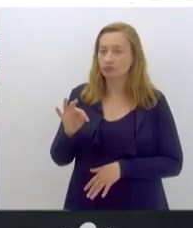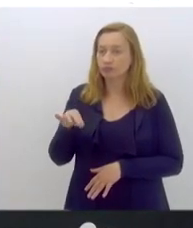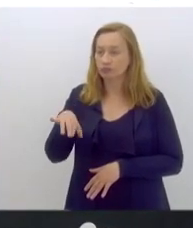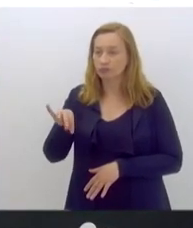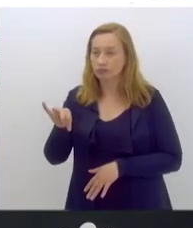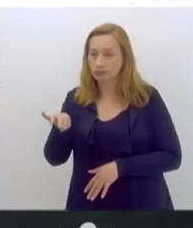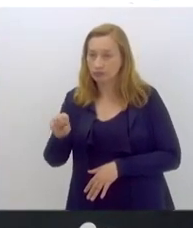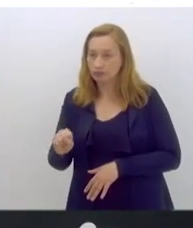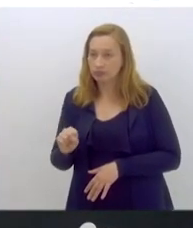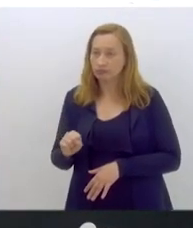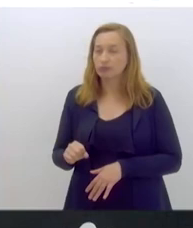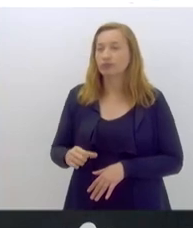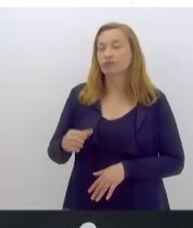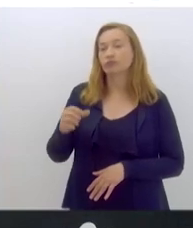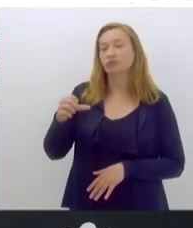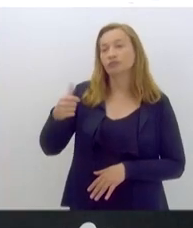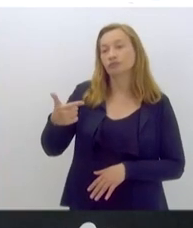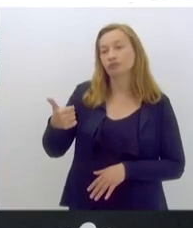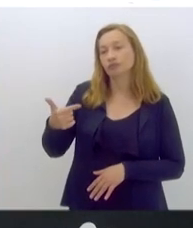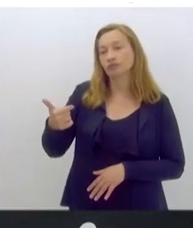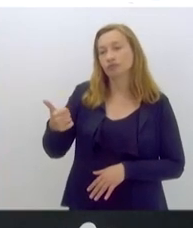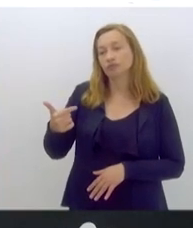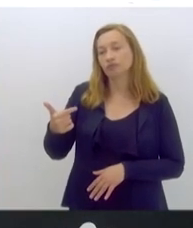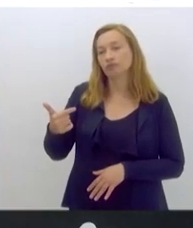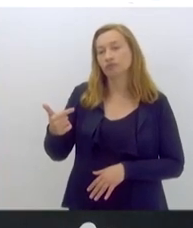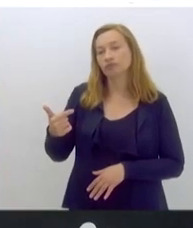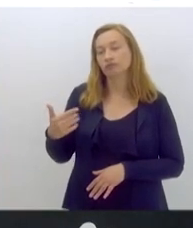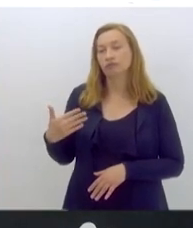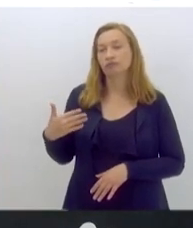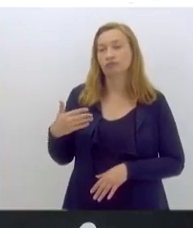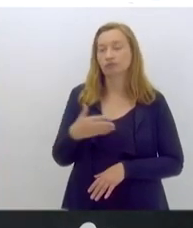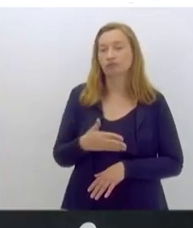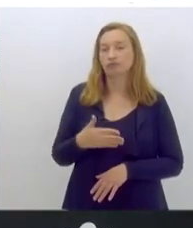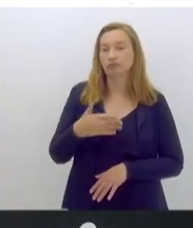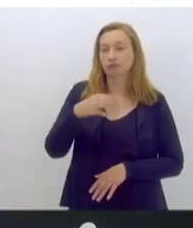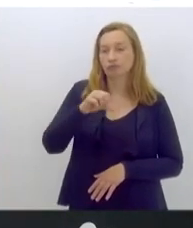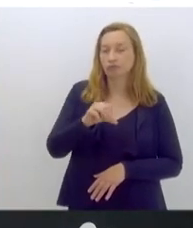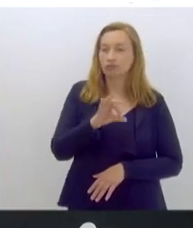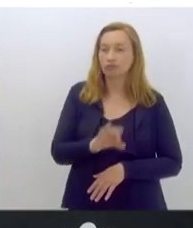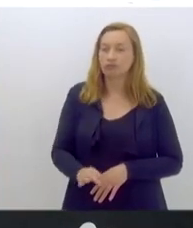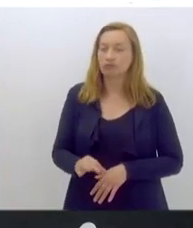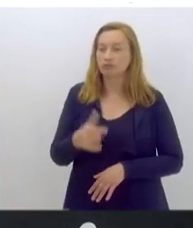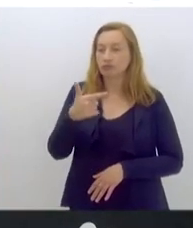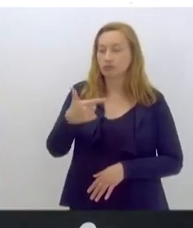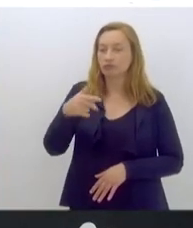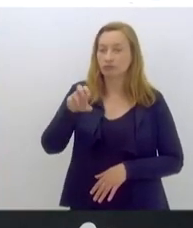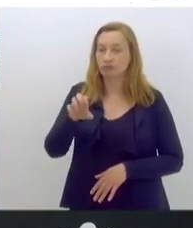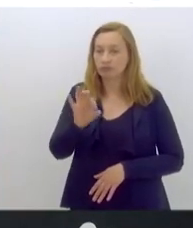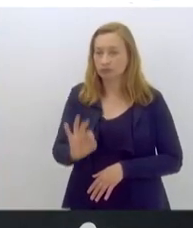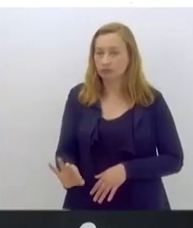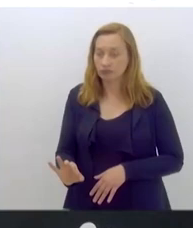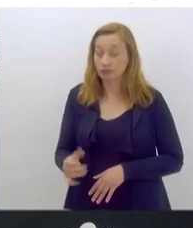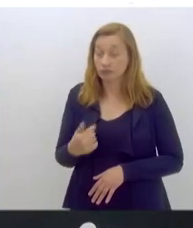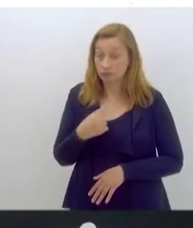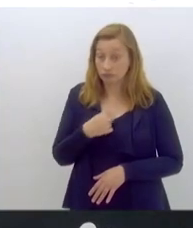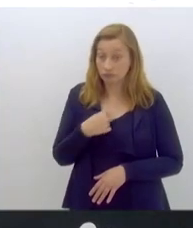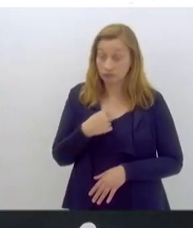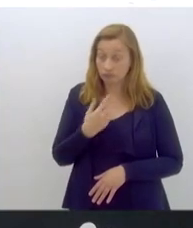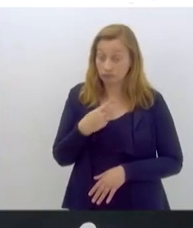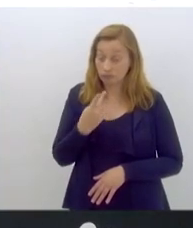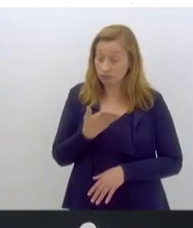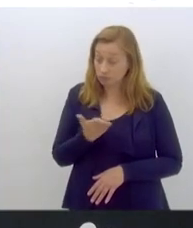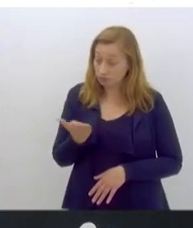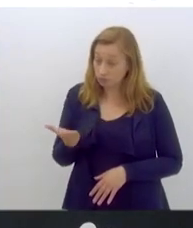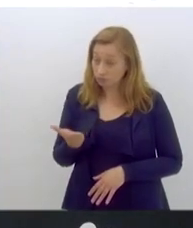12 para 9% reduziu 25% e eu confesso